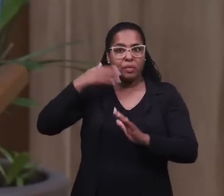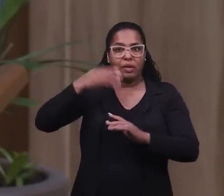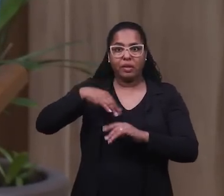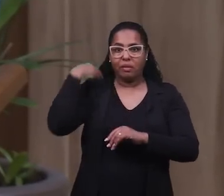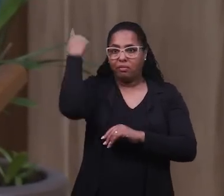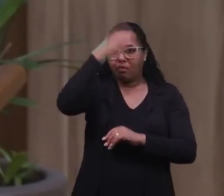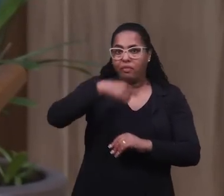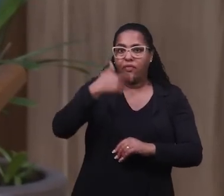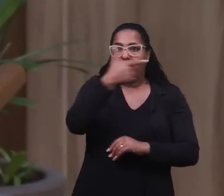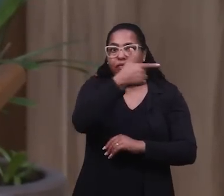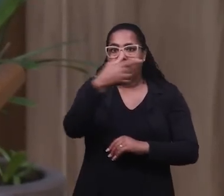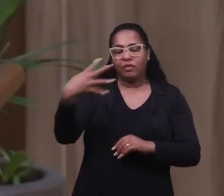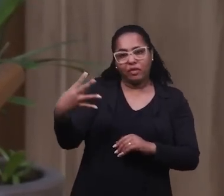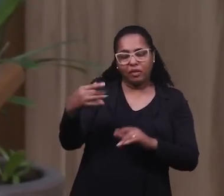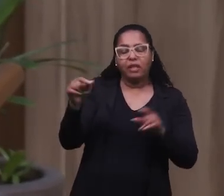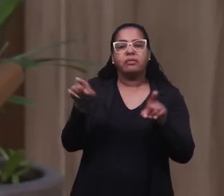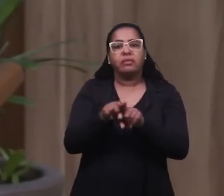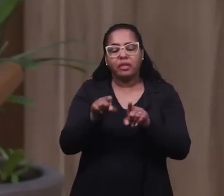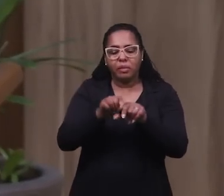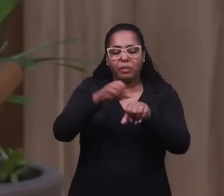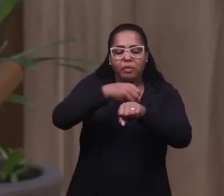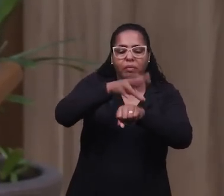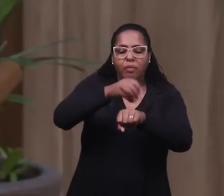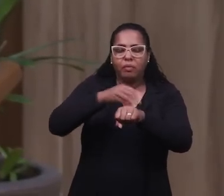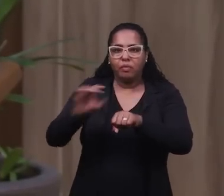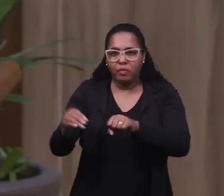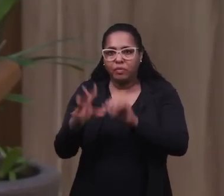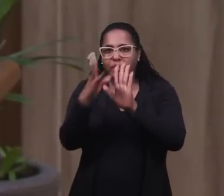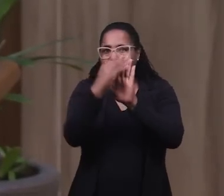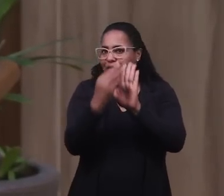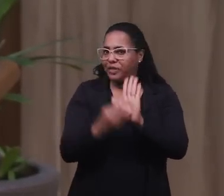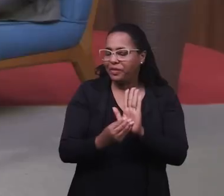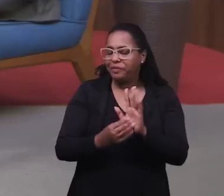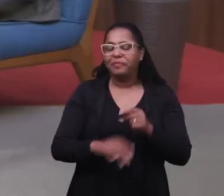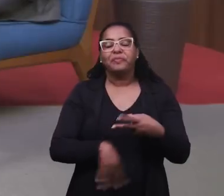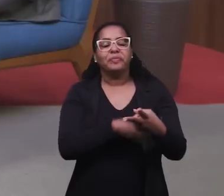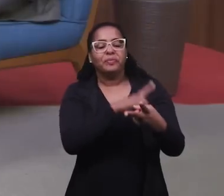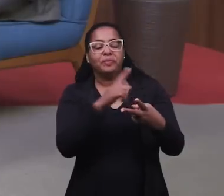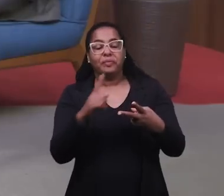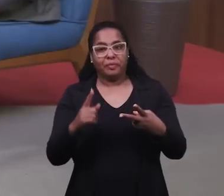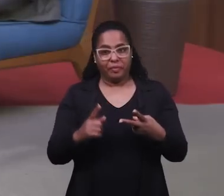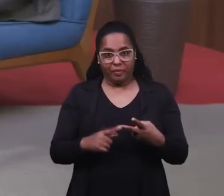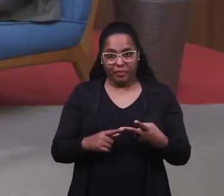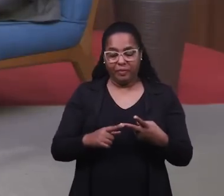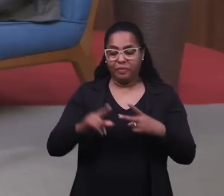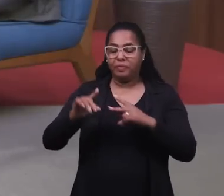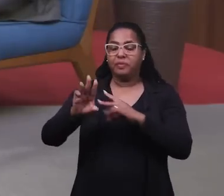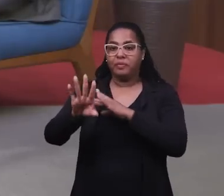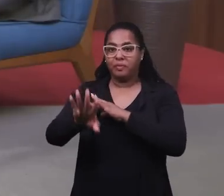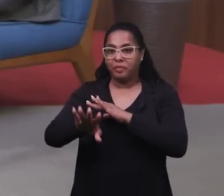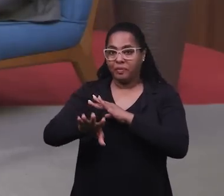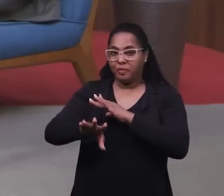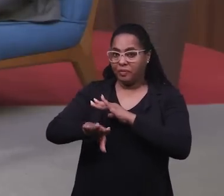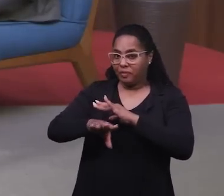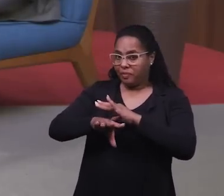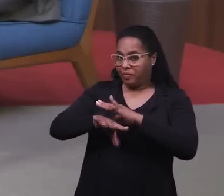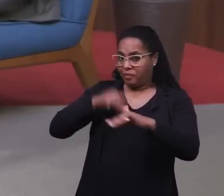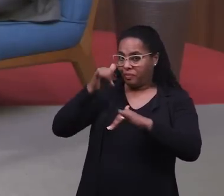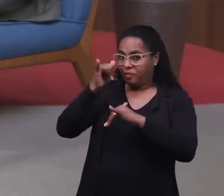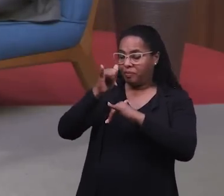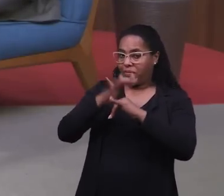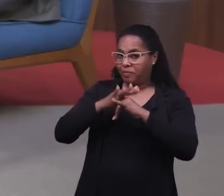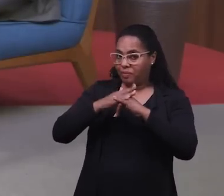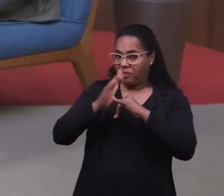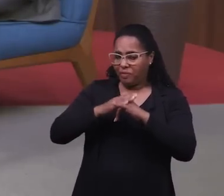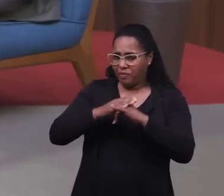bíblicas 24 horas por dia e também pode compartilhar os nossos conteúdos. E aqui no nosso canal no YouTube, você não